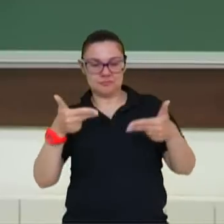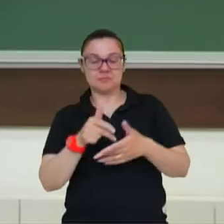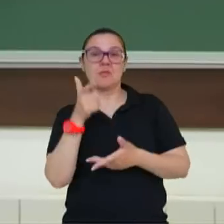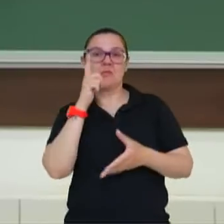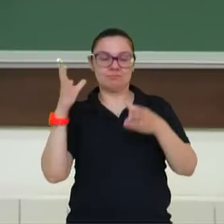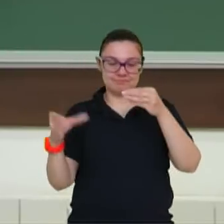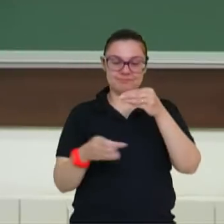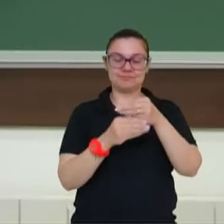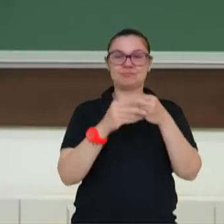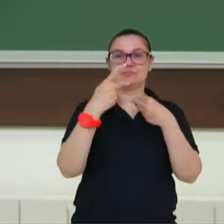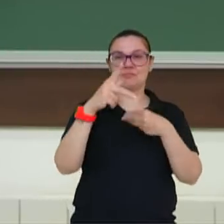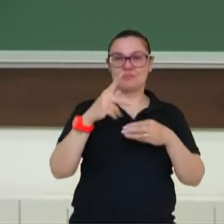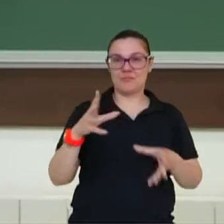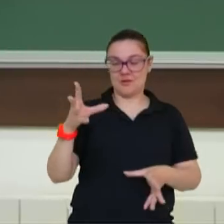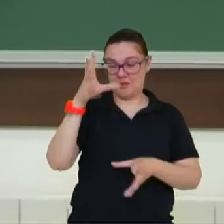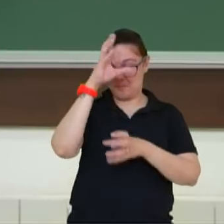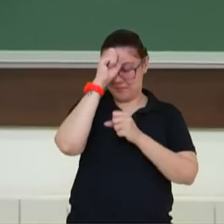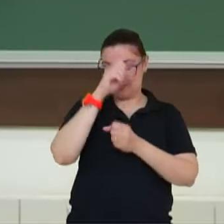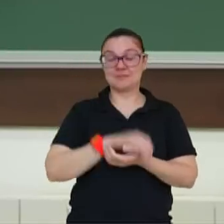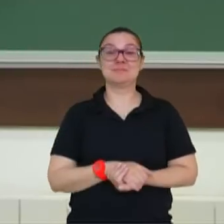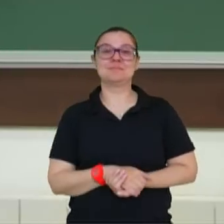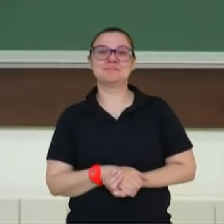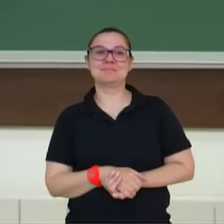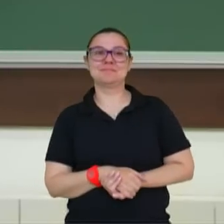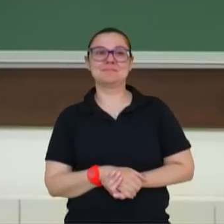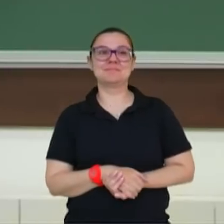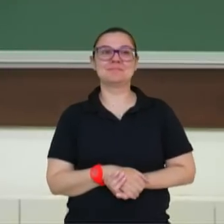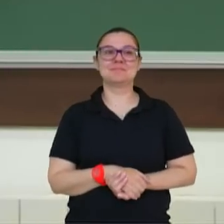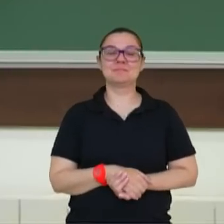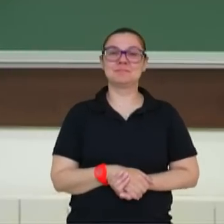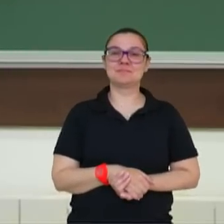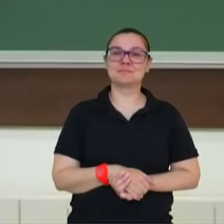para acrescentar ao seu conhecimento.